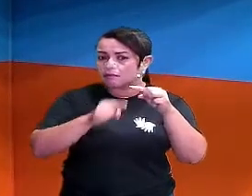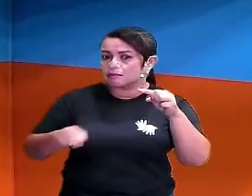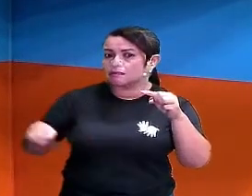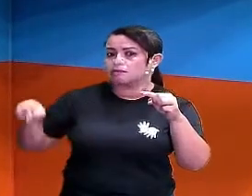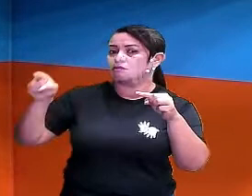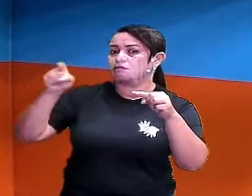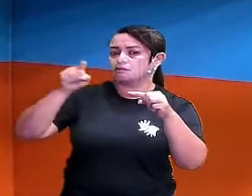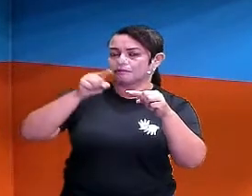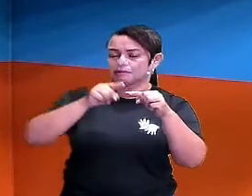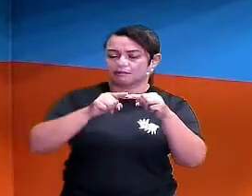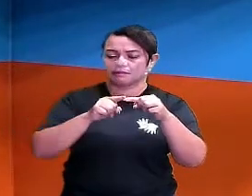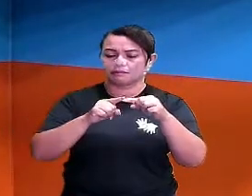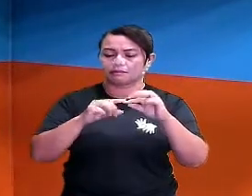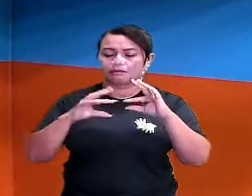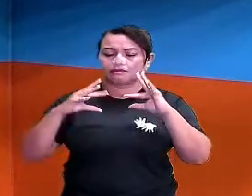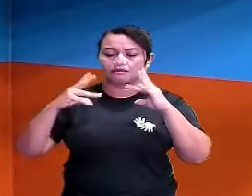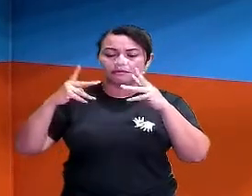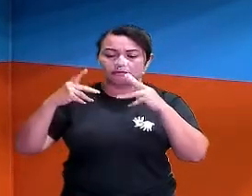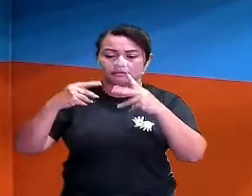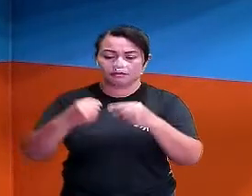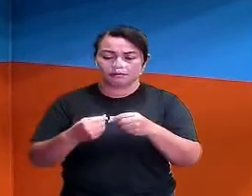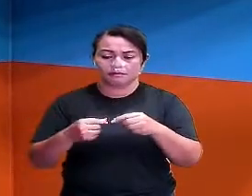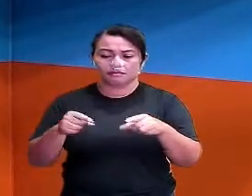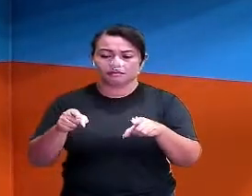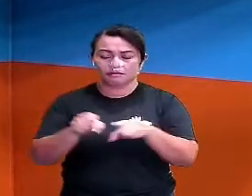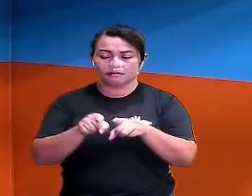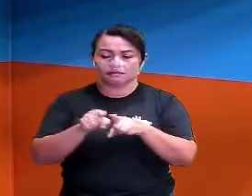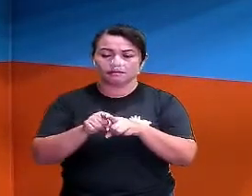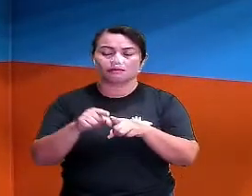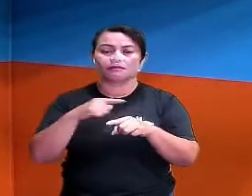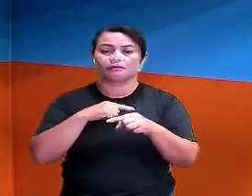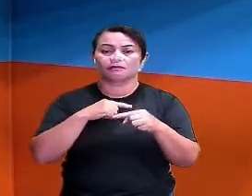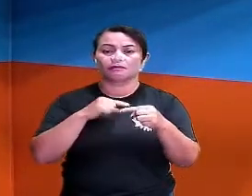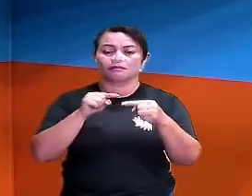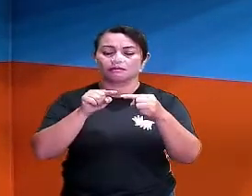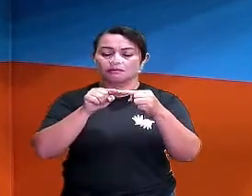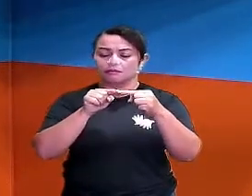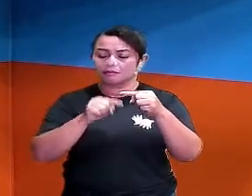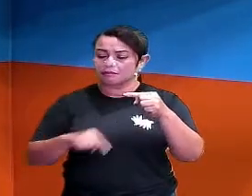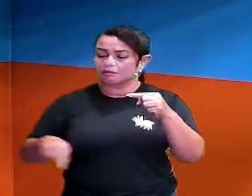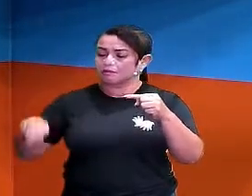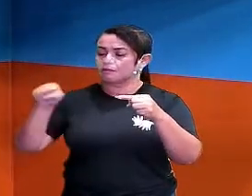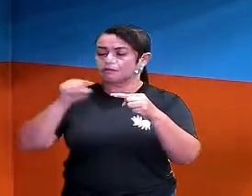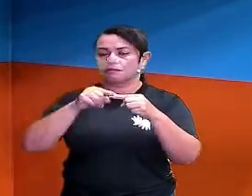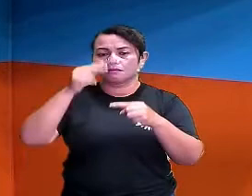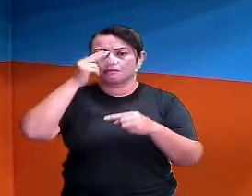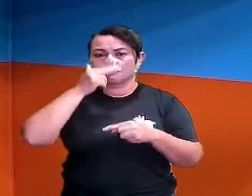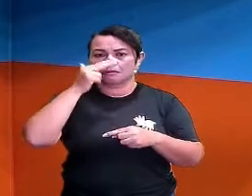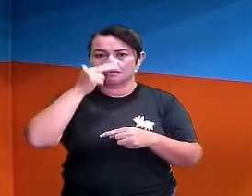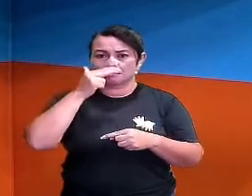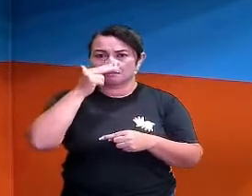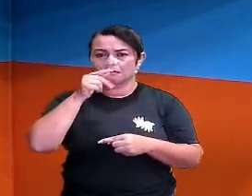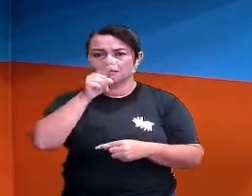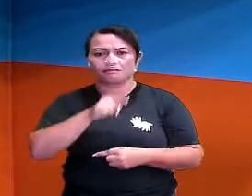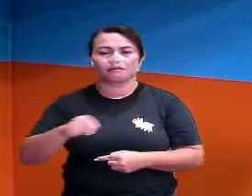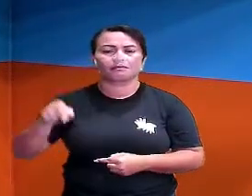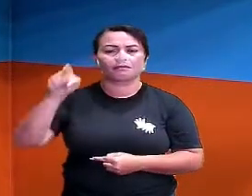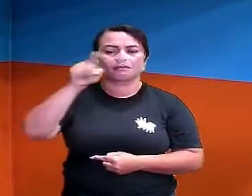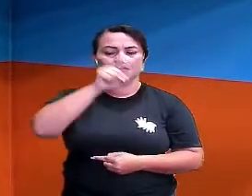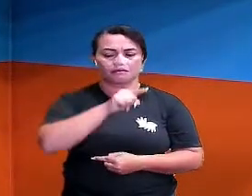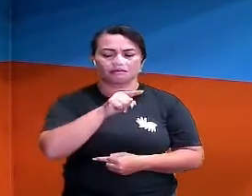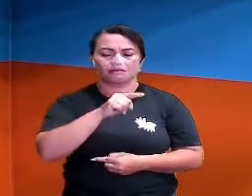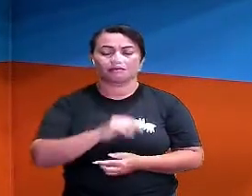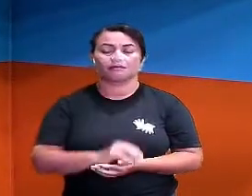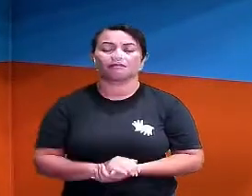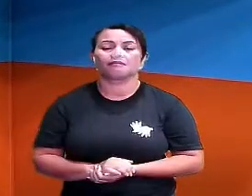seja, quando todos os seus vértices forem pontos de uma mesma circunferência.